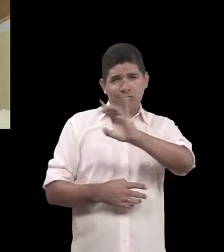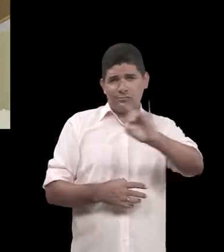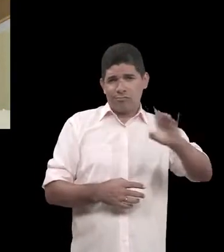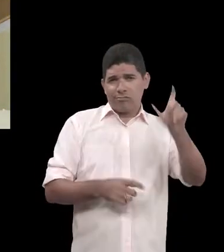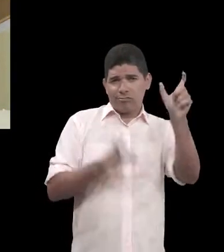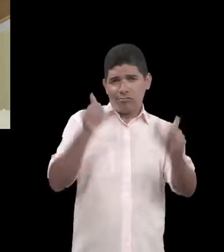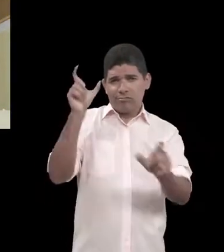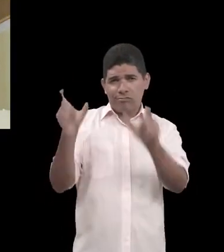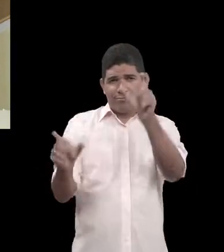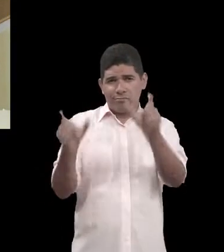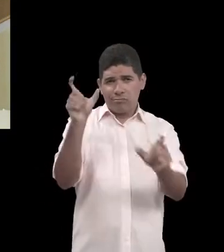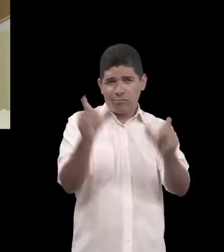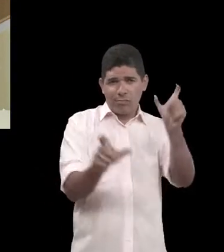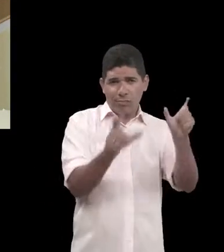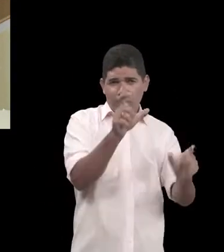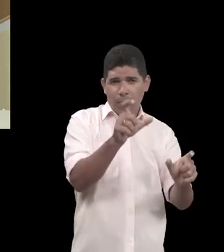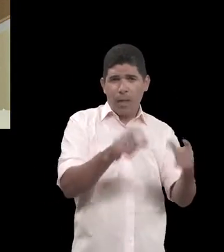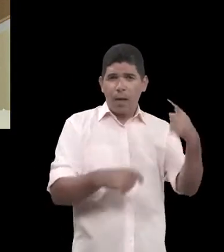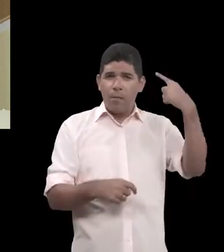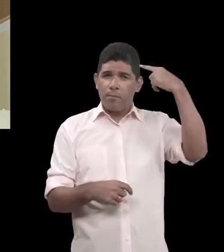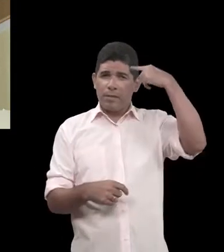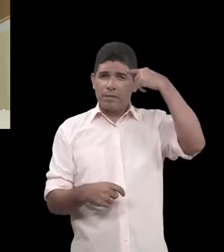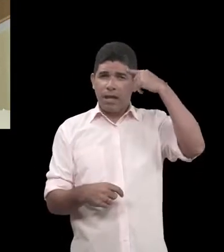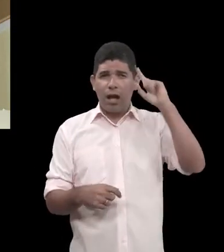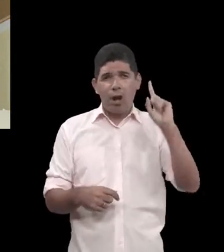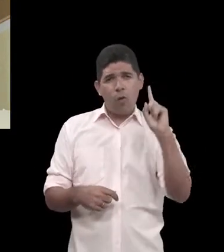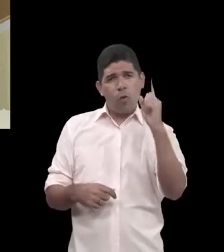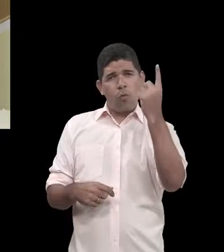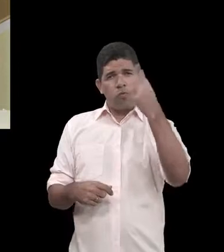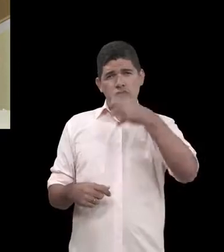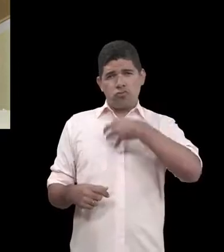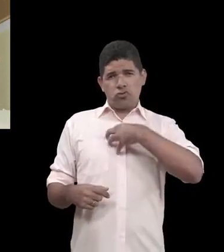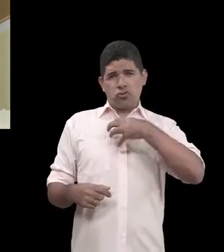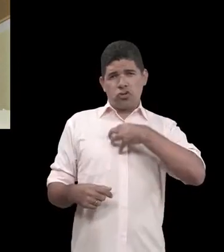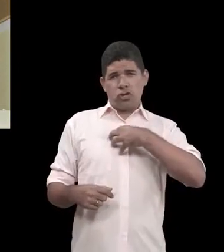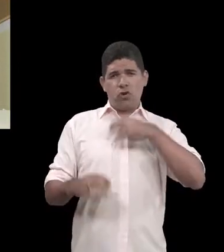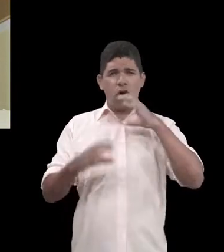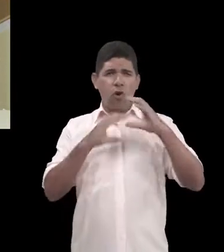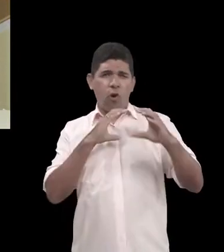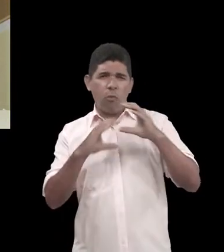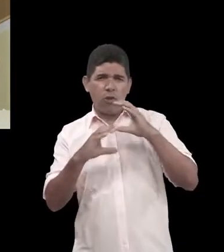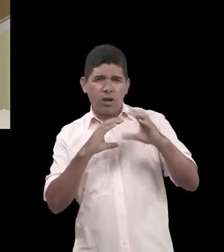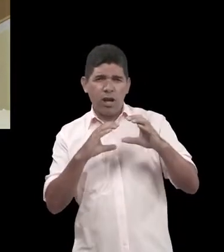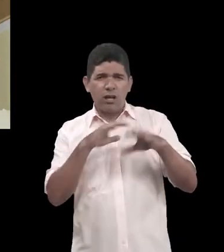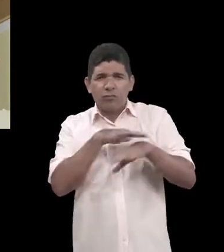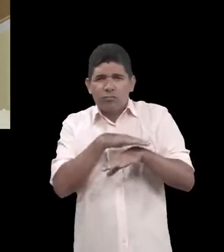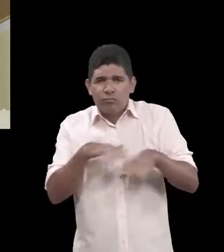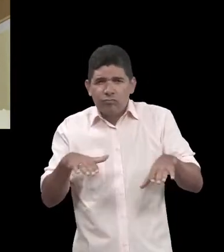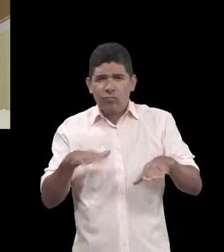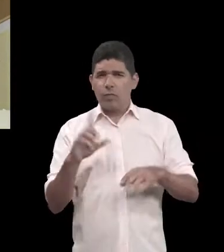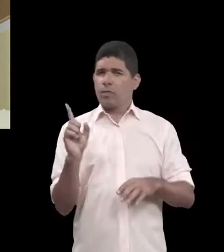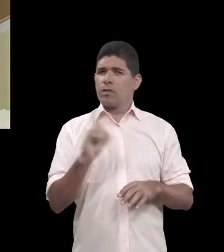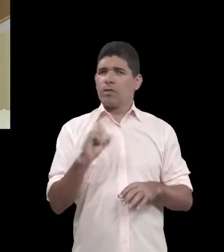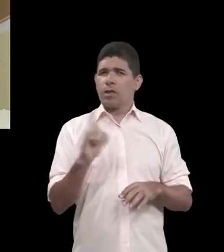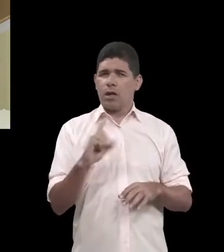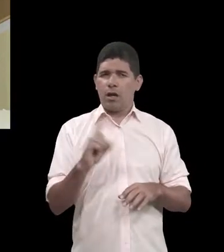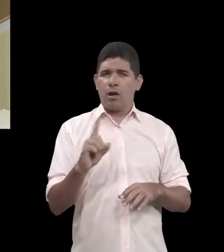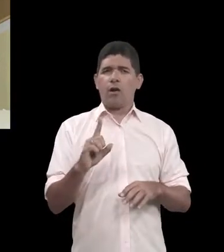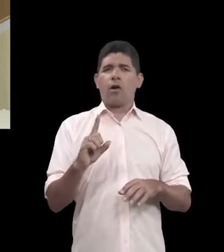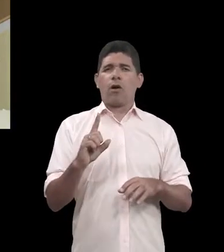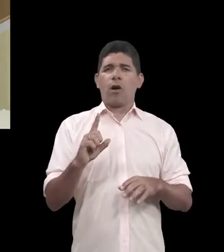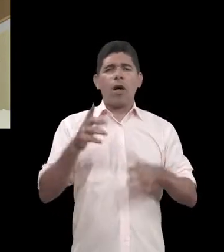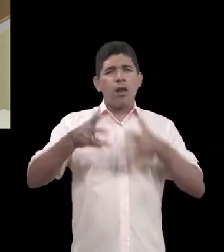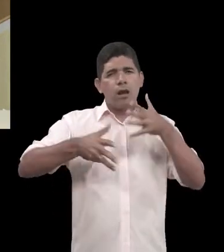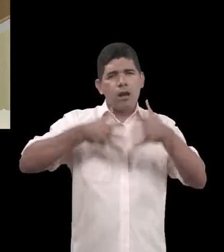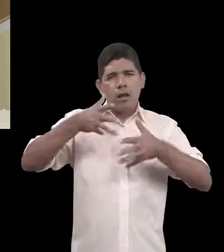pensar que não existe somente um jeito de se comunicar. Acho que a Libras ela traz essa questão para a psicologia. Como é que